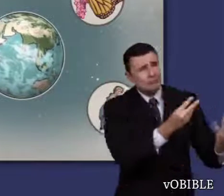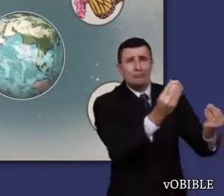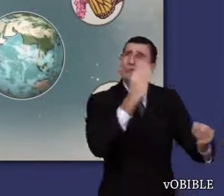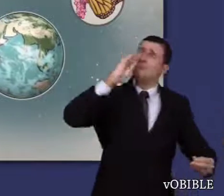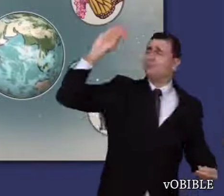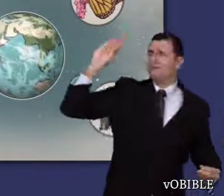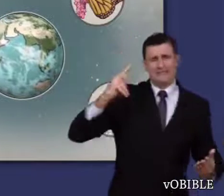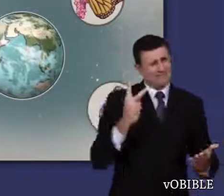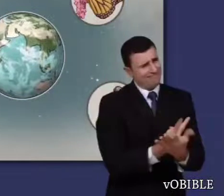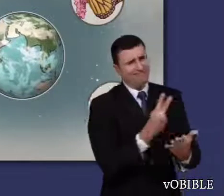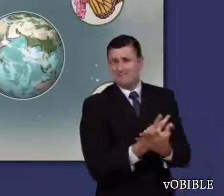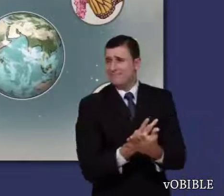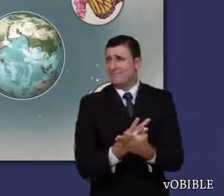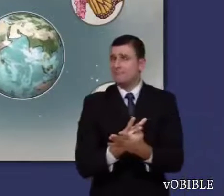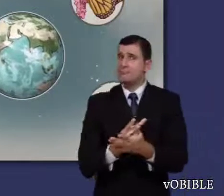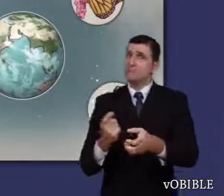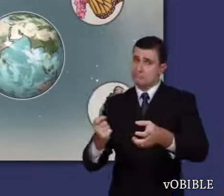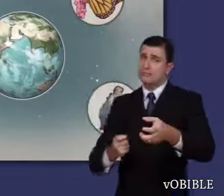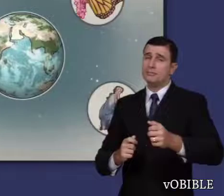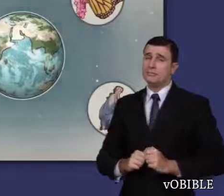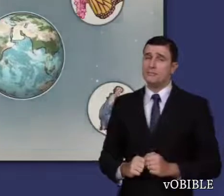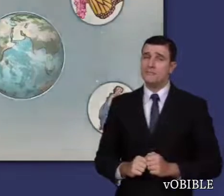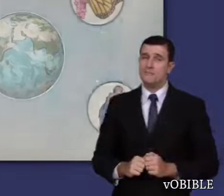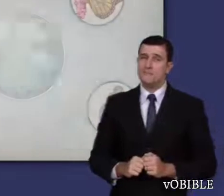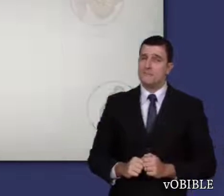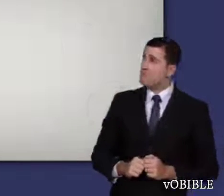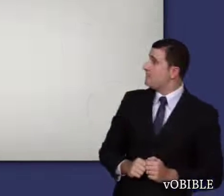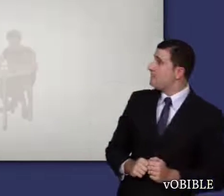são claramente vistas na criação.